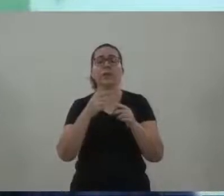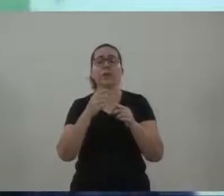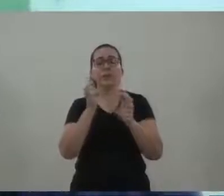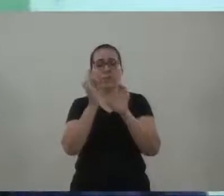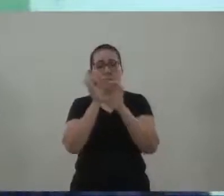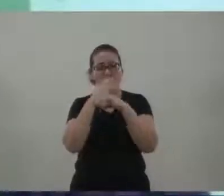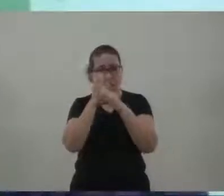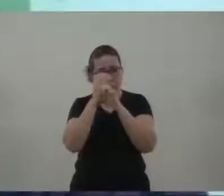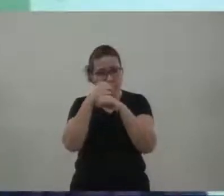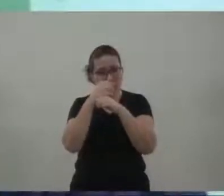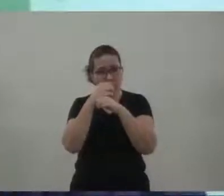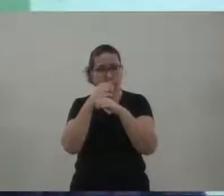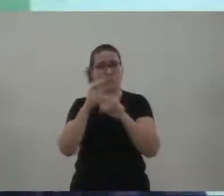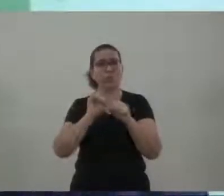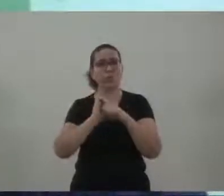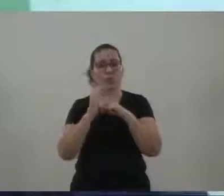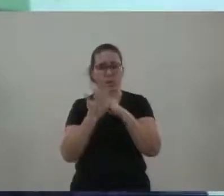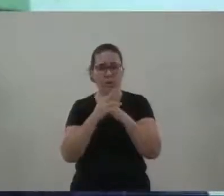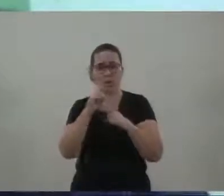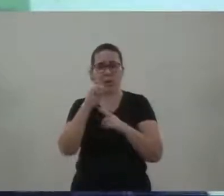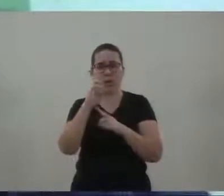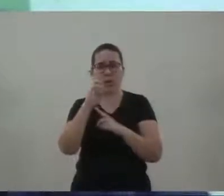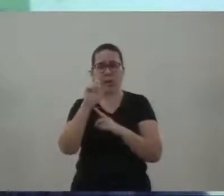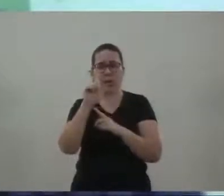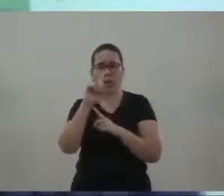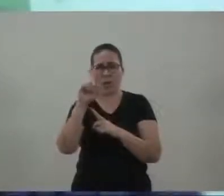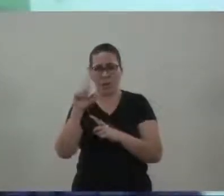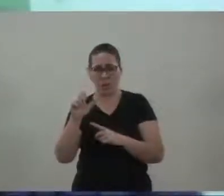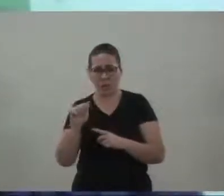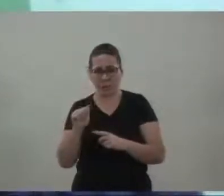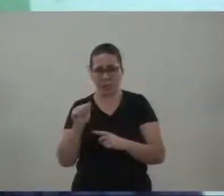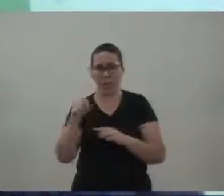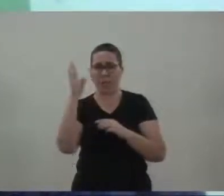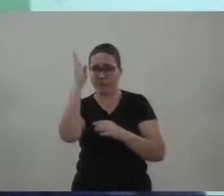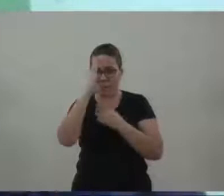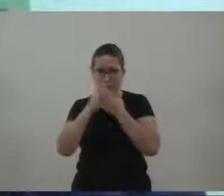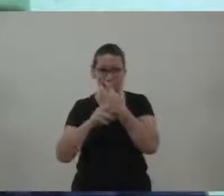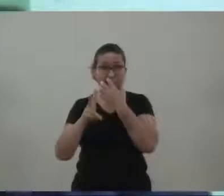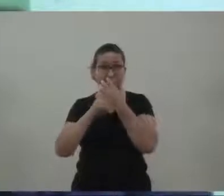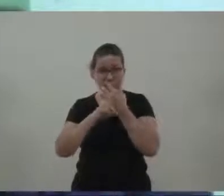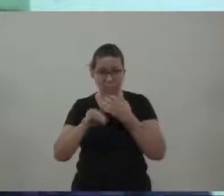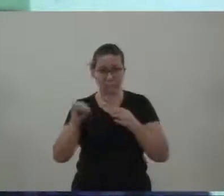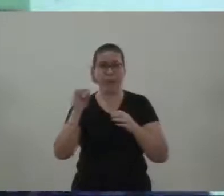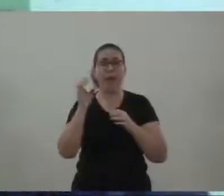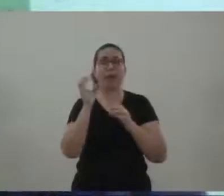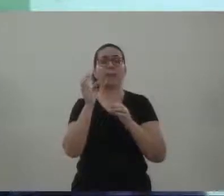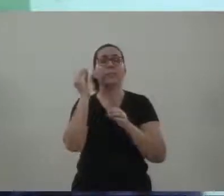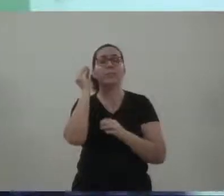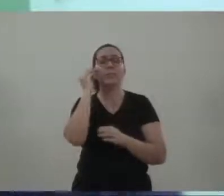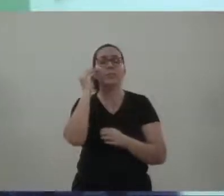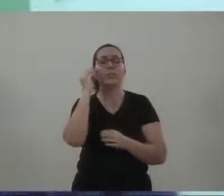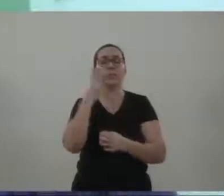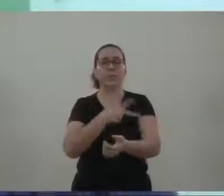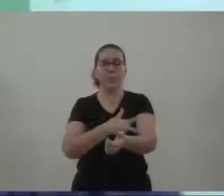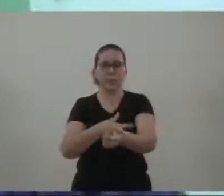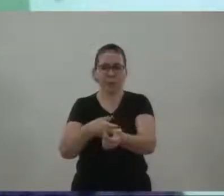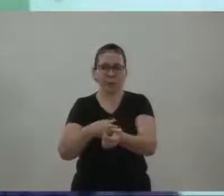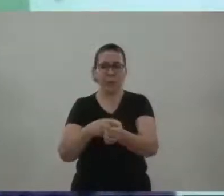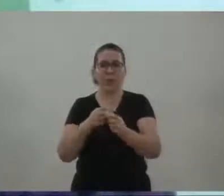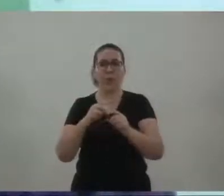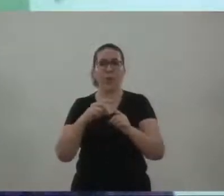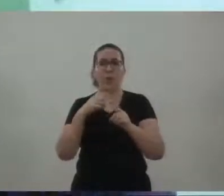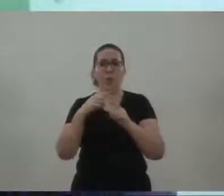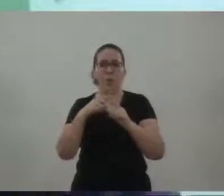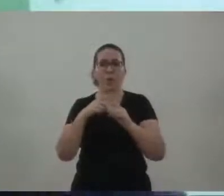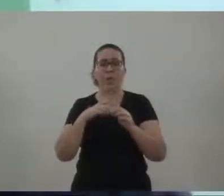Nesse projeto específico, que chama ELSA Brasil, o projeto ELSA, ele vai fazer o teste da Covid assim que